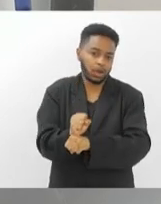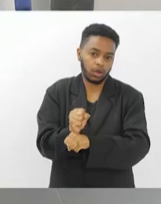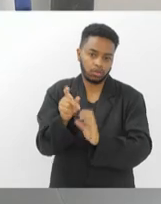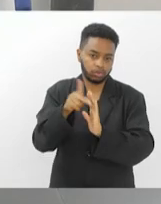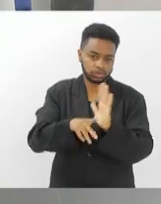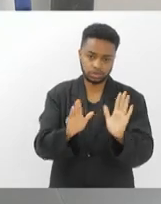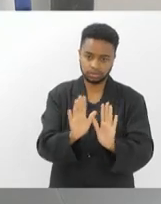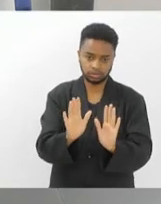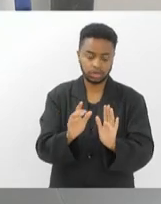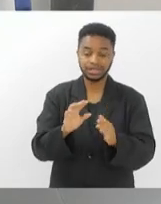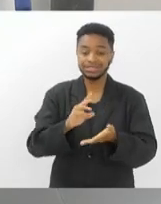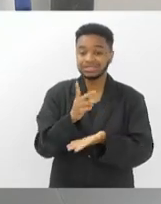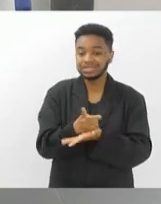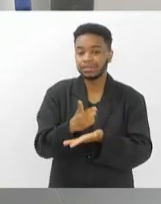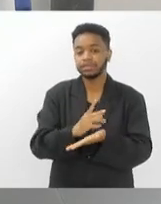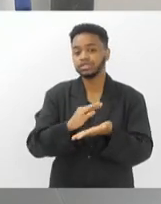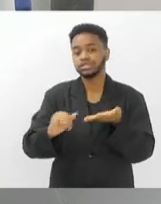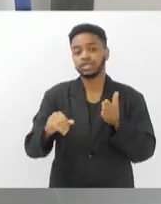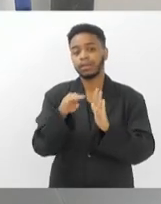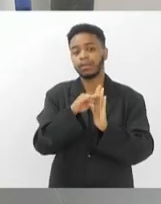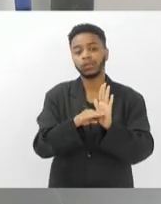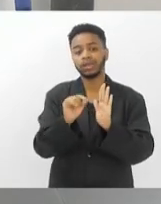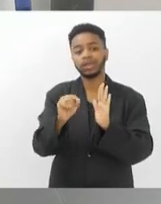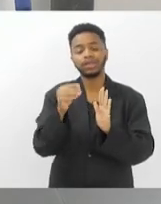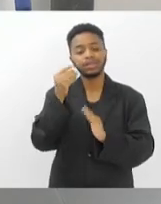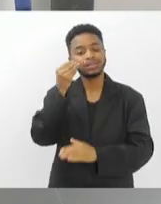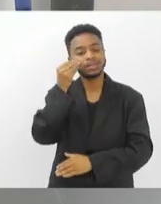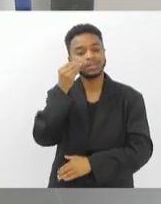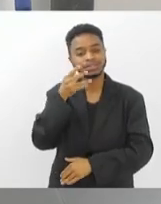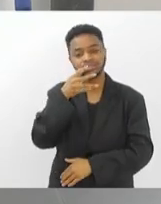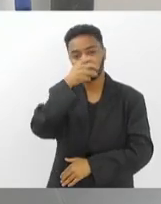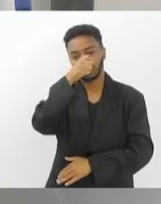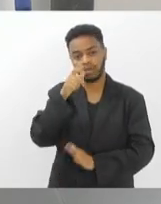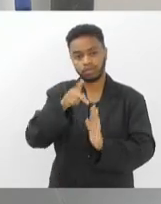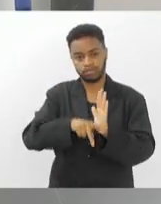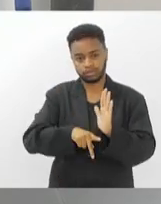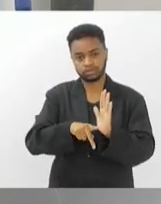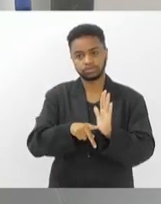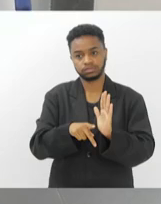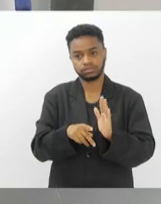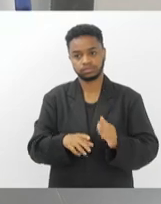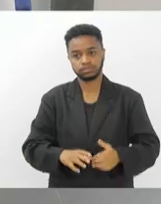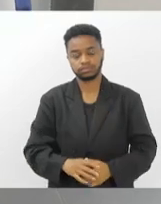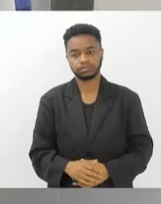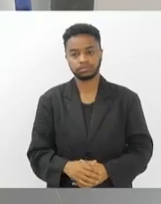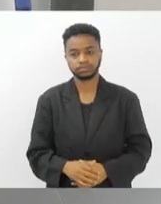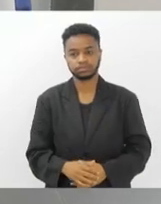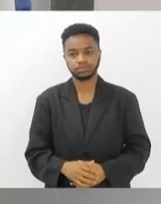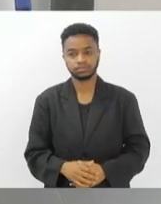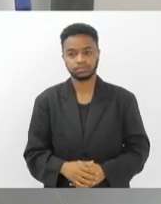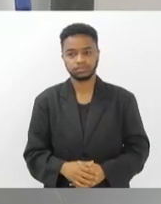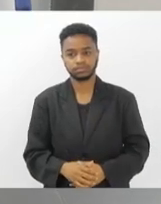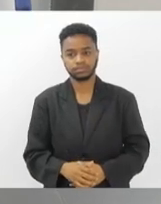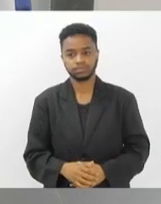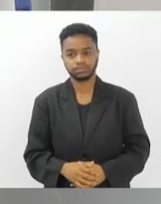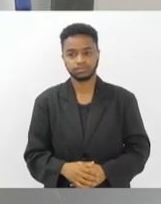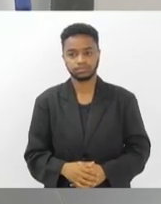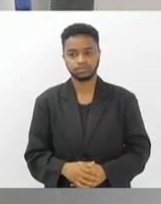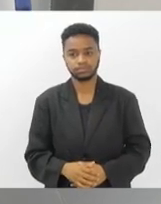As retiradas de pauta todas estão na tentativa de buscar salvar um projeto. Presidente, peço para retirar de pauta esse